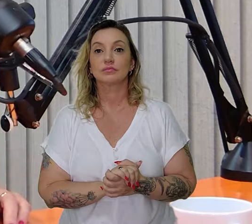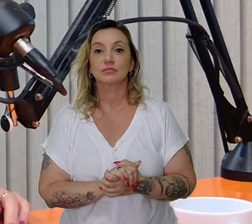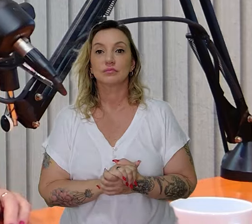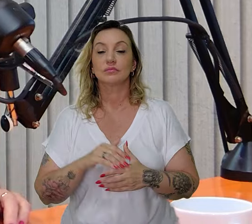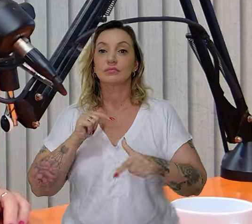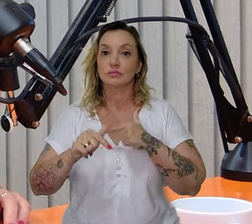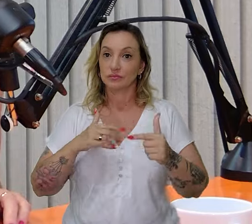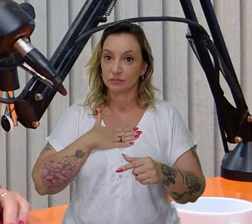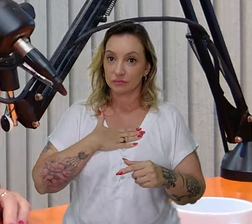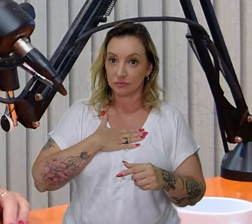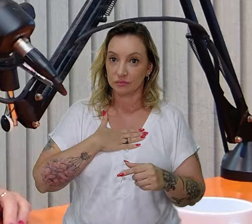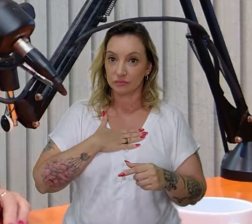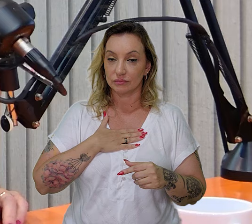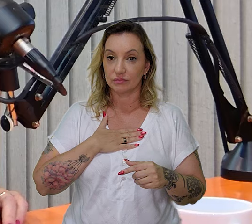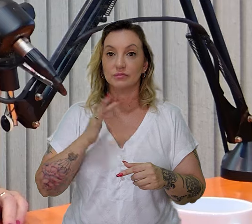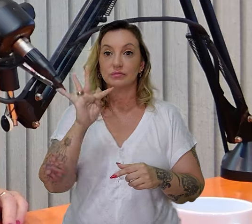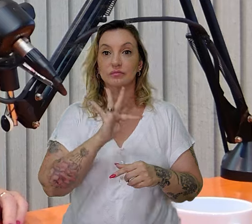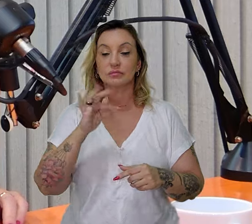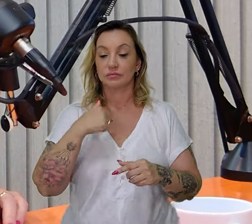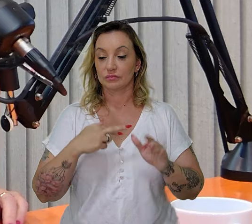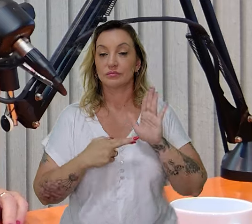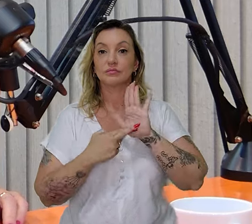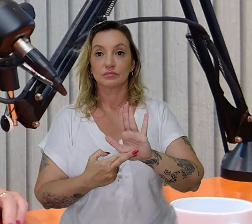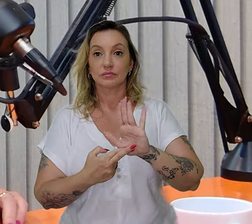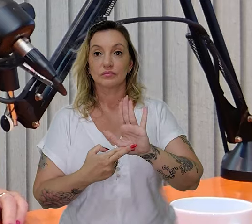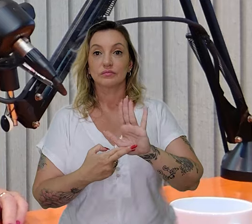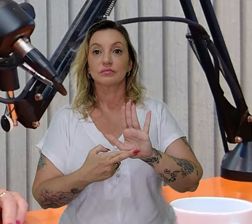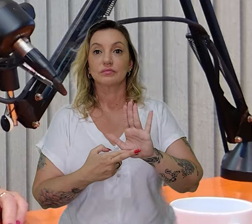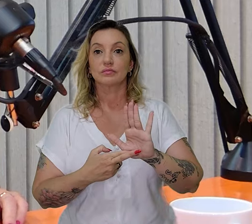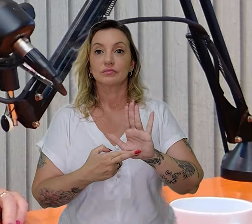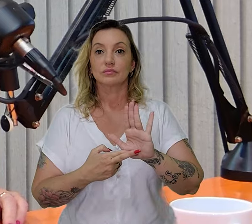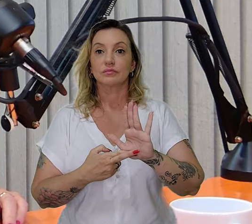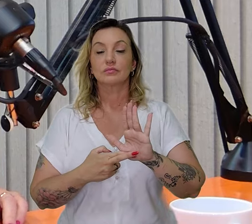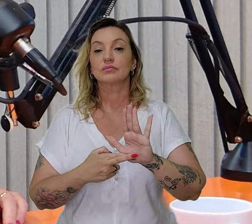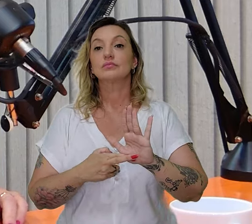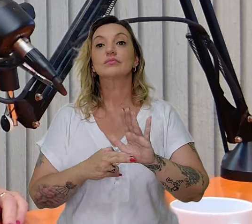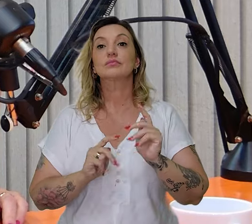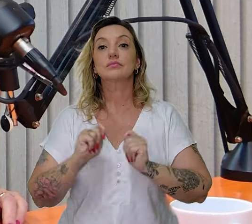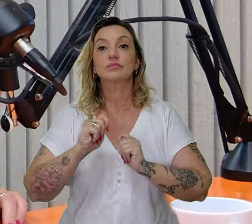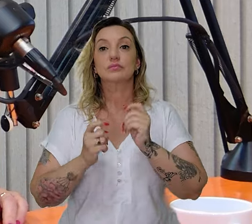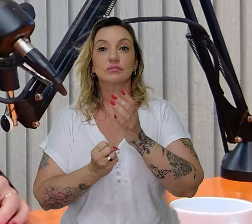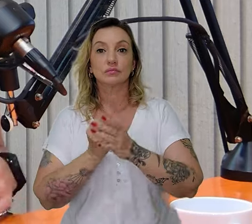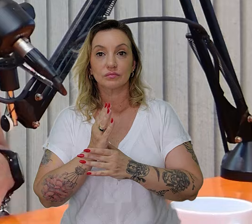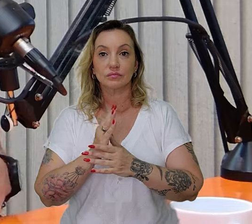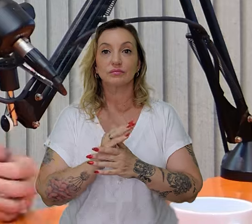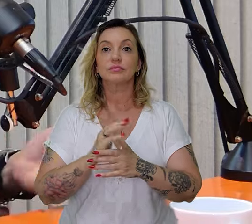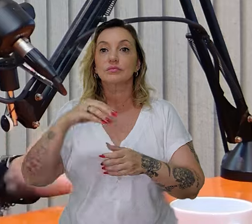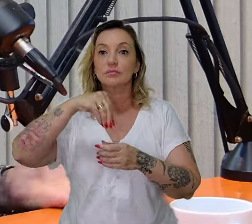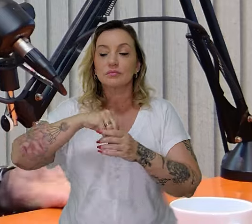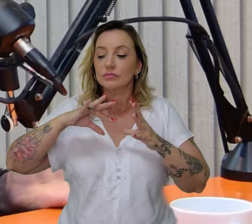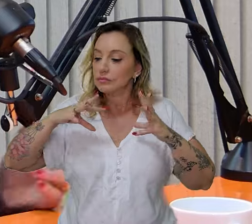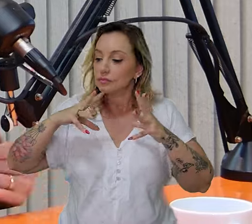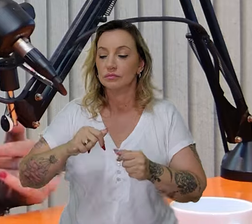dia a dia do meu trabalho na na universidade que eu represento a gente fala muito que economia criativa ela tá em